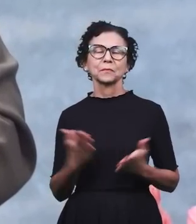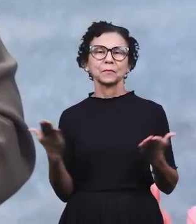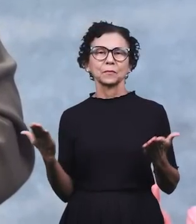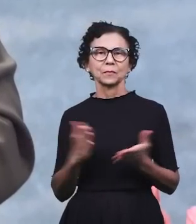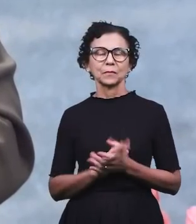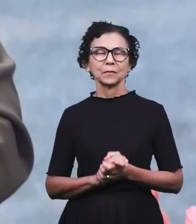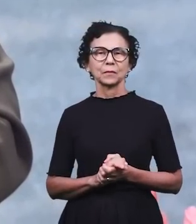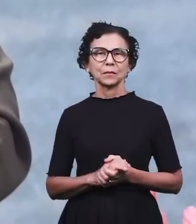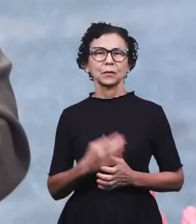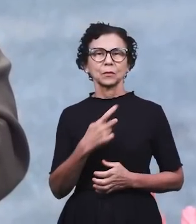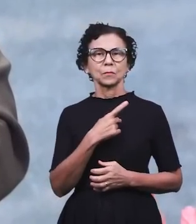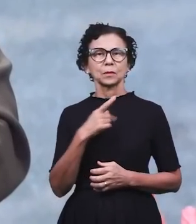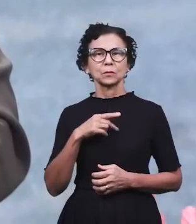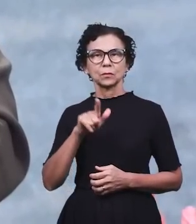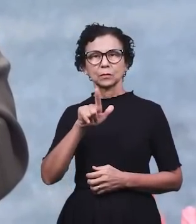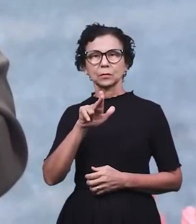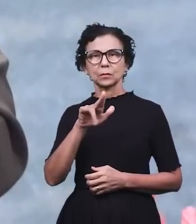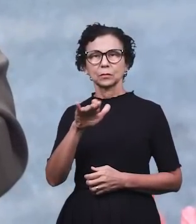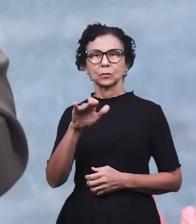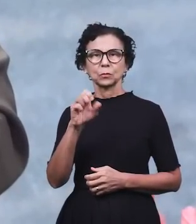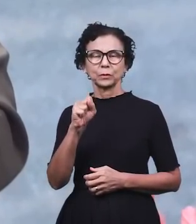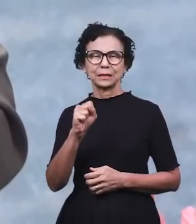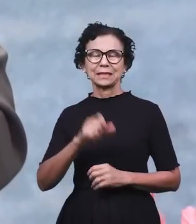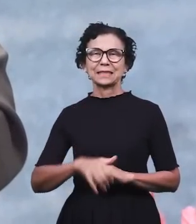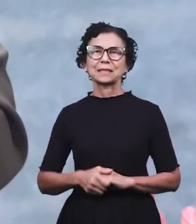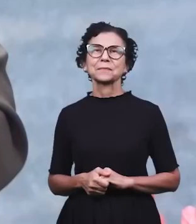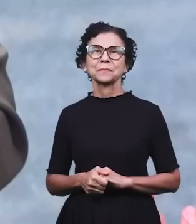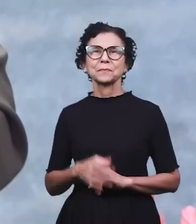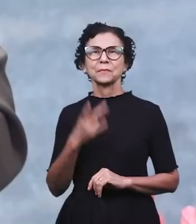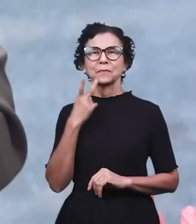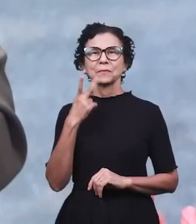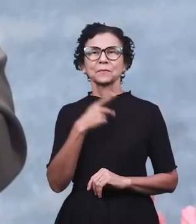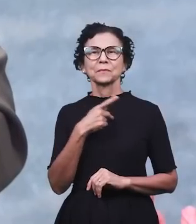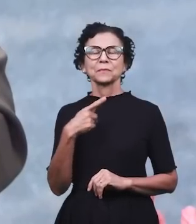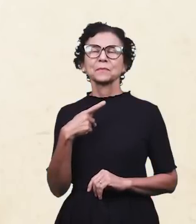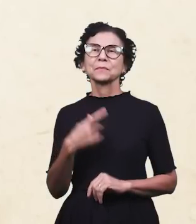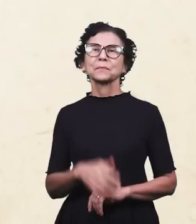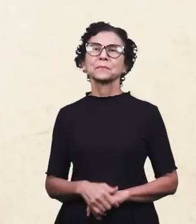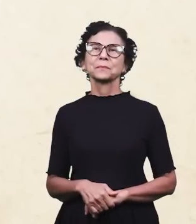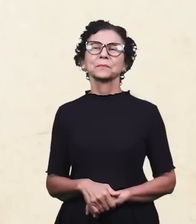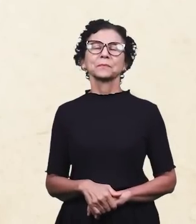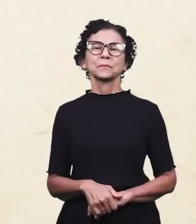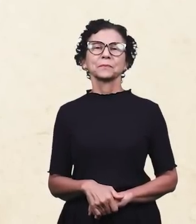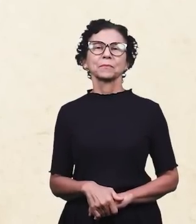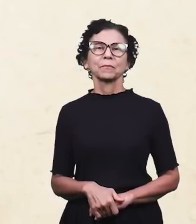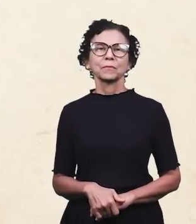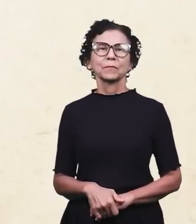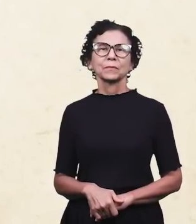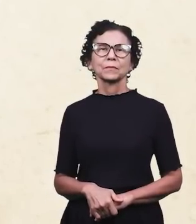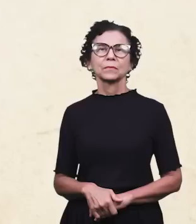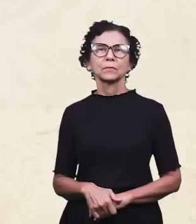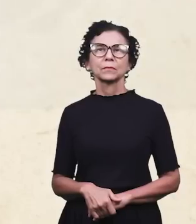é o pastor Luiz Armando Silva. Então, fala, pastor.